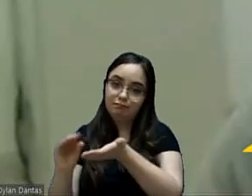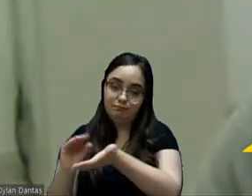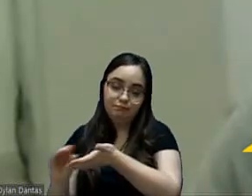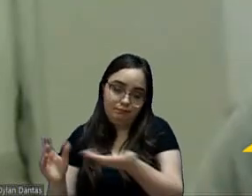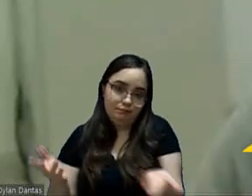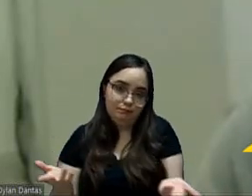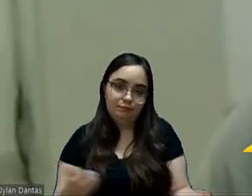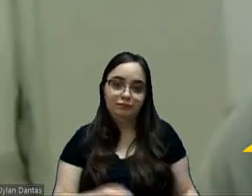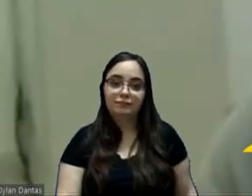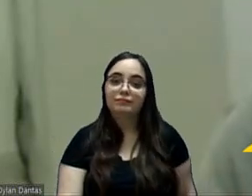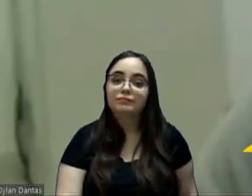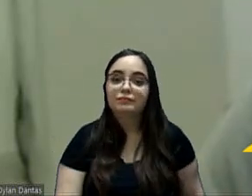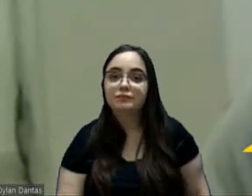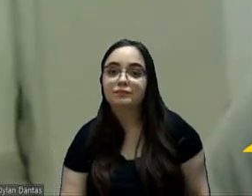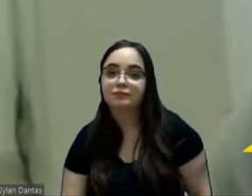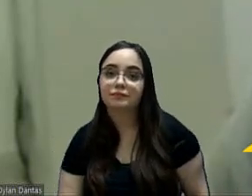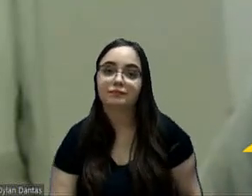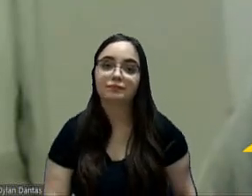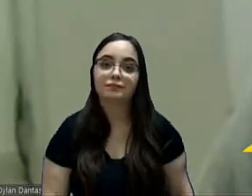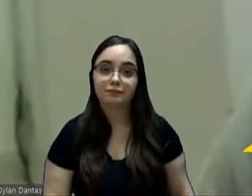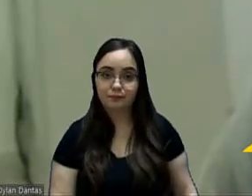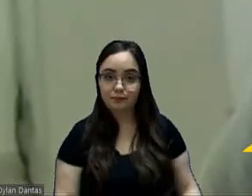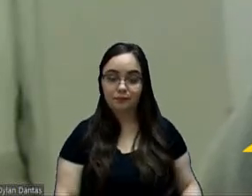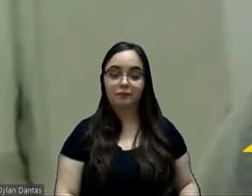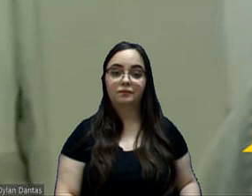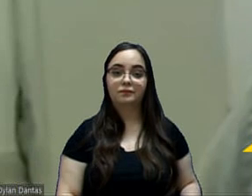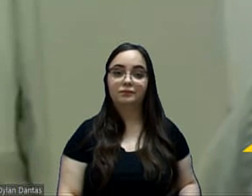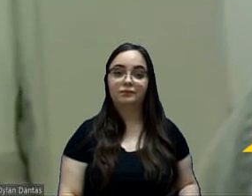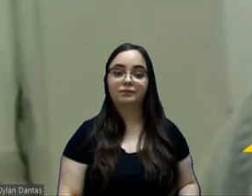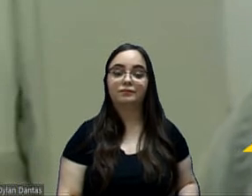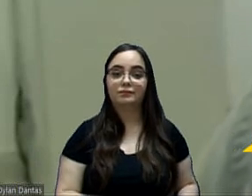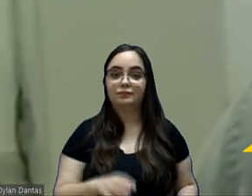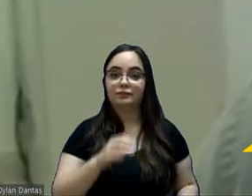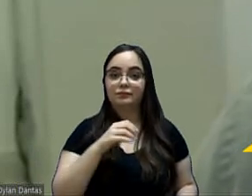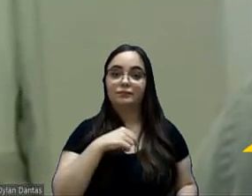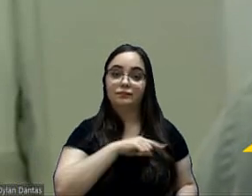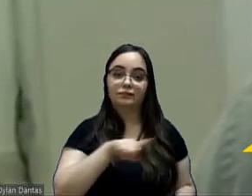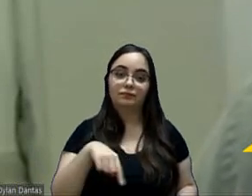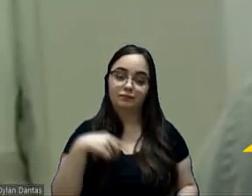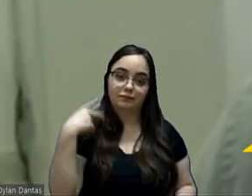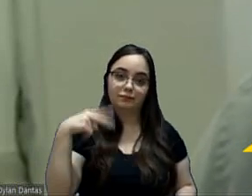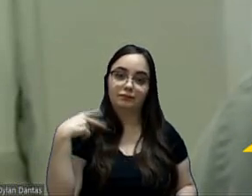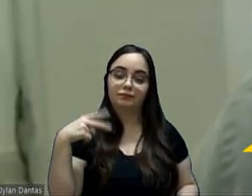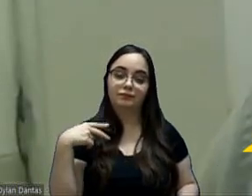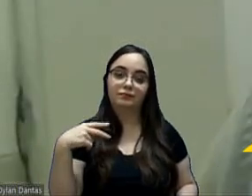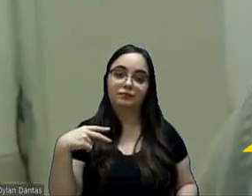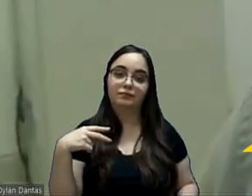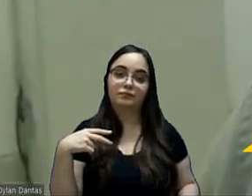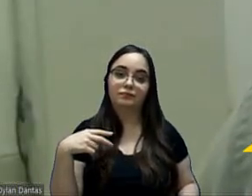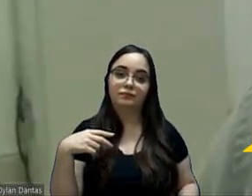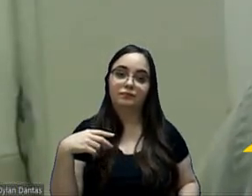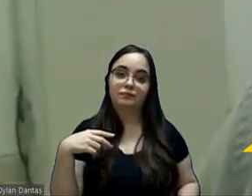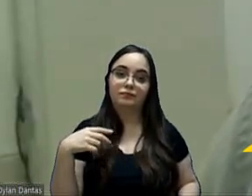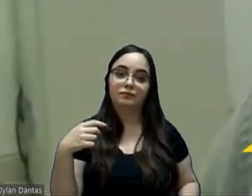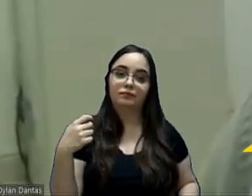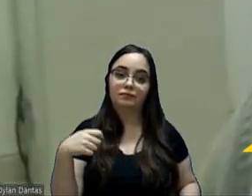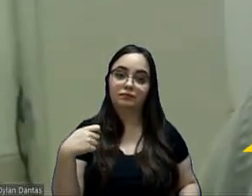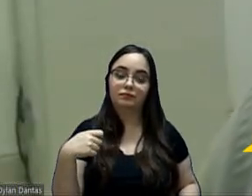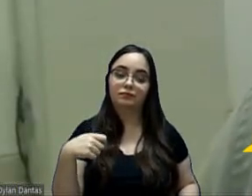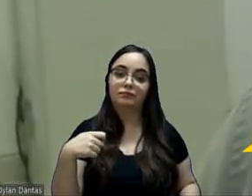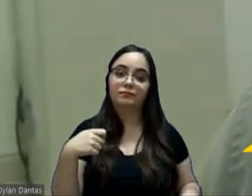empregado, né? O objetivo para o qual foi proposto. Compete a nós, vereadores,